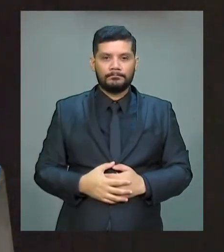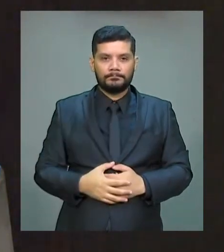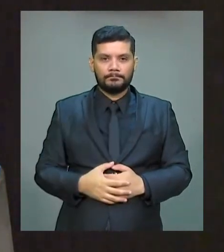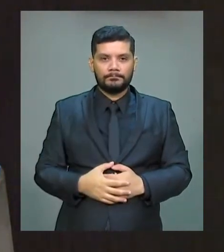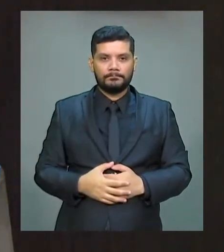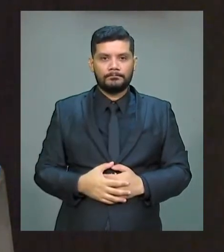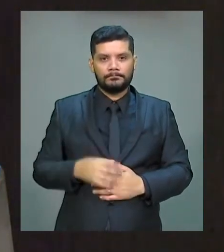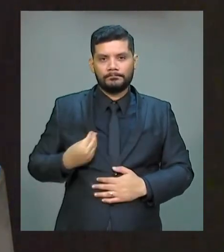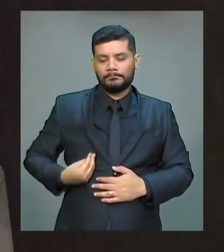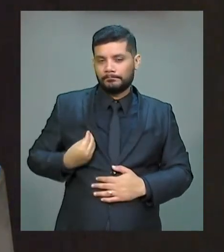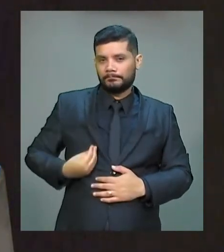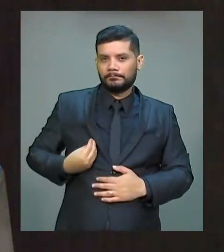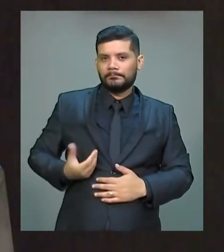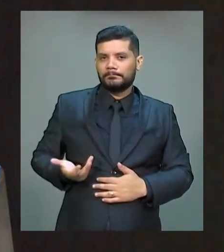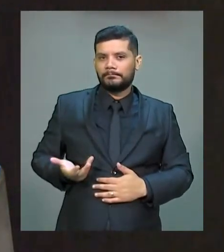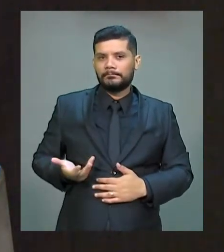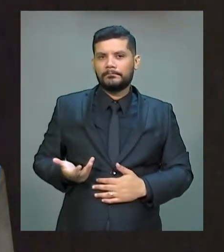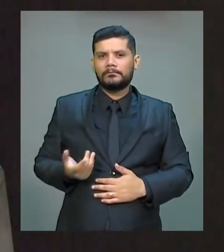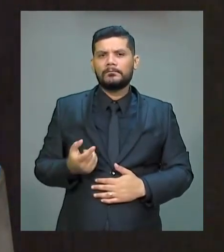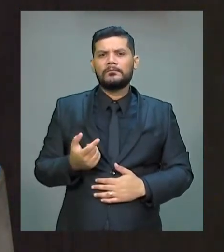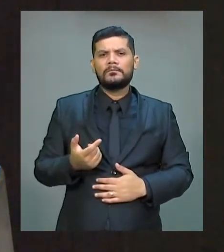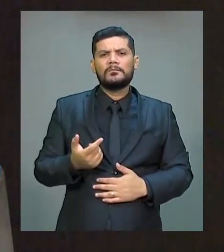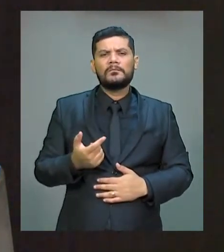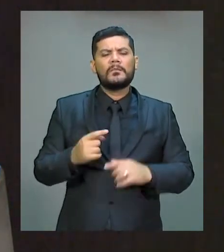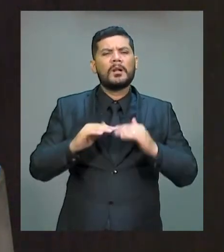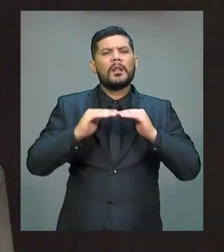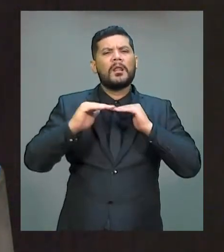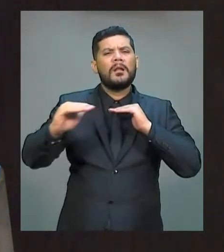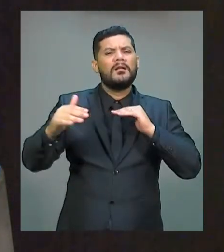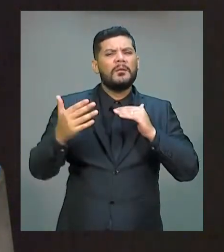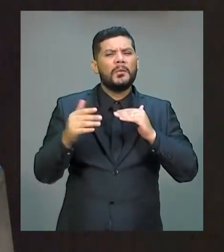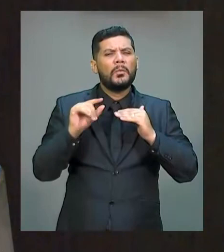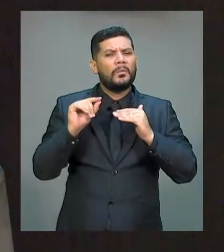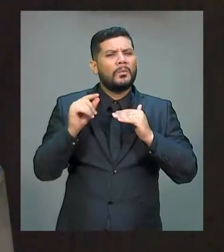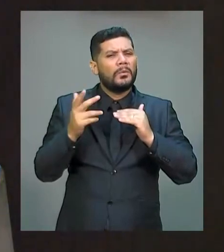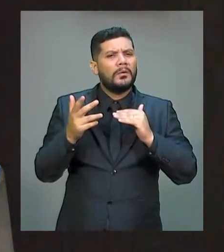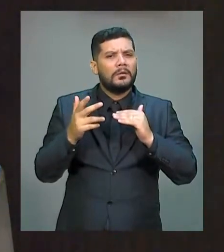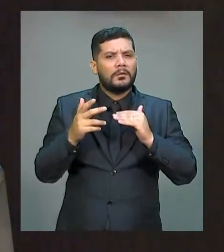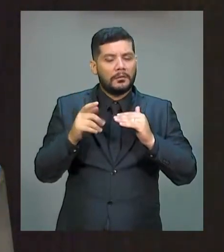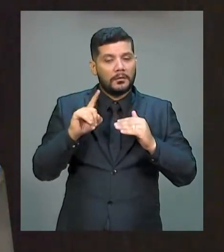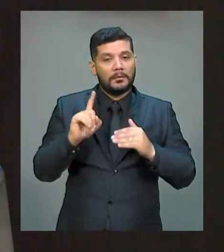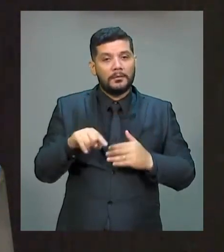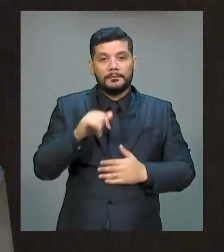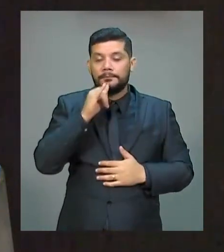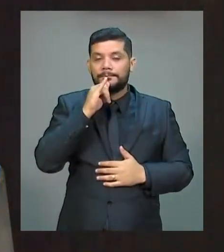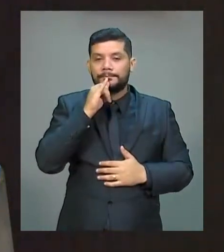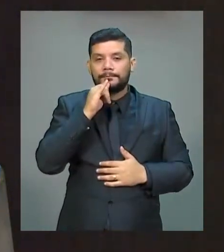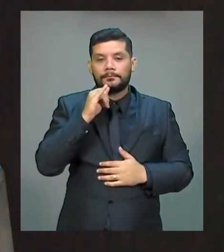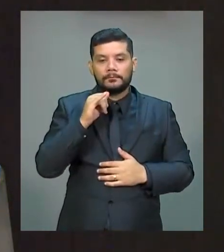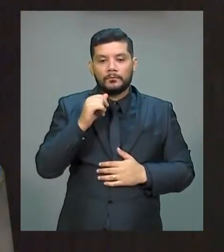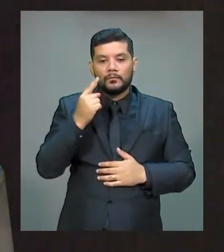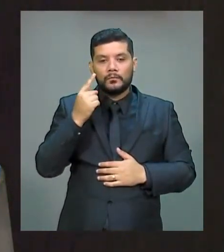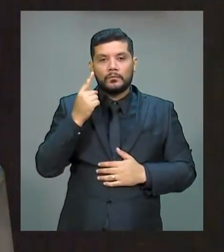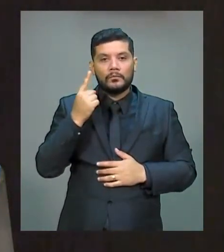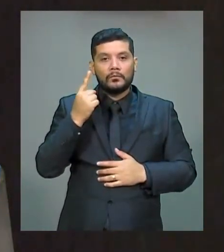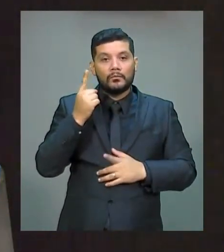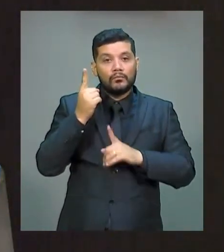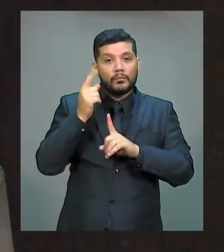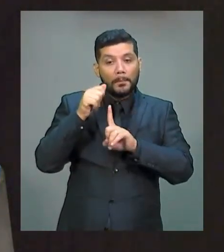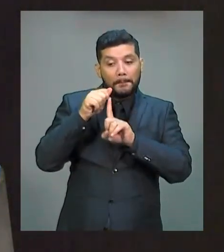com... Aí o nosso ouvinte talvez não sabe que linha é essa. É quem vive com R$ 89,00 por mês.